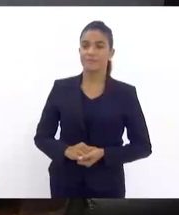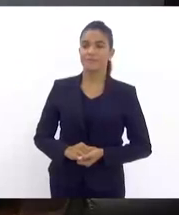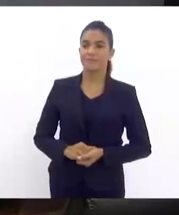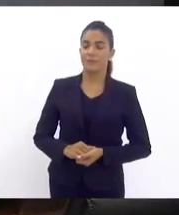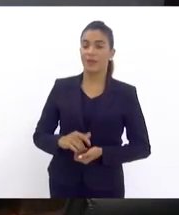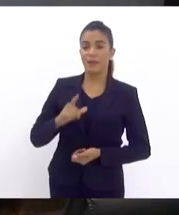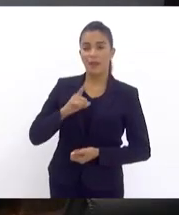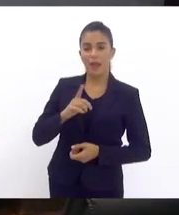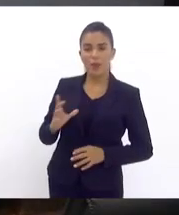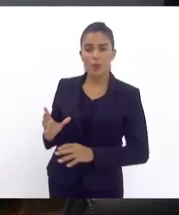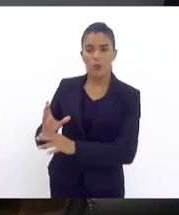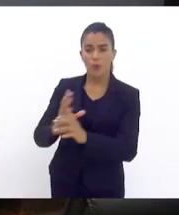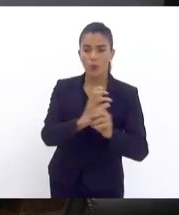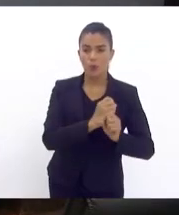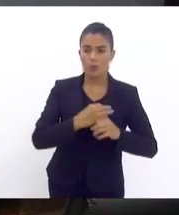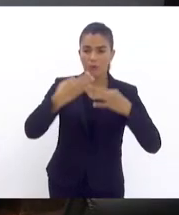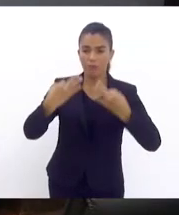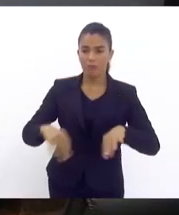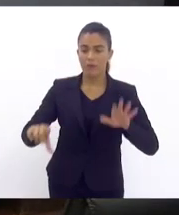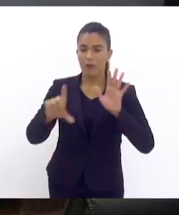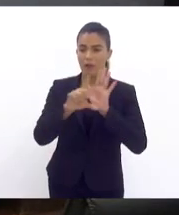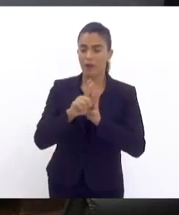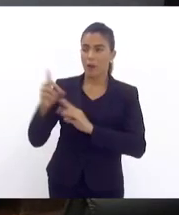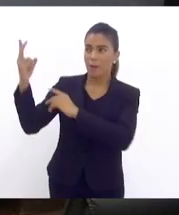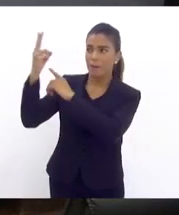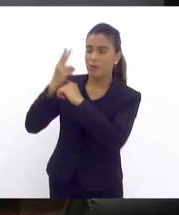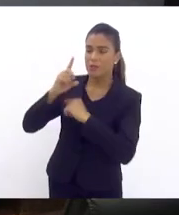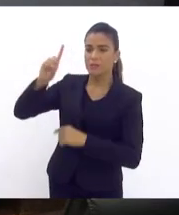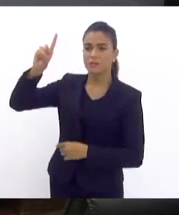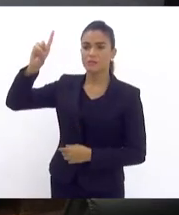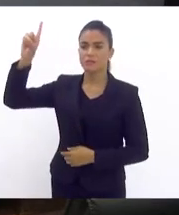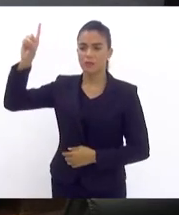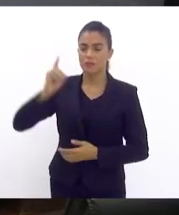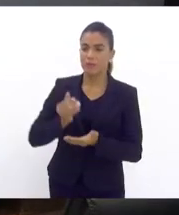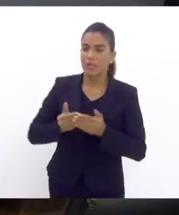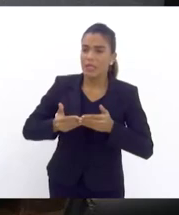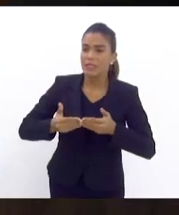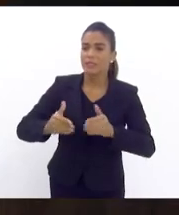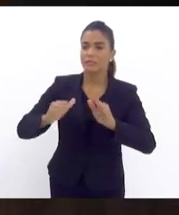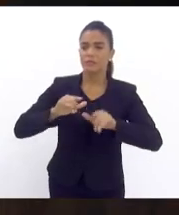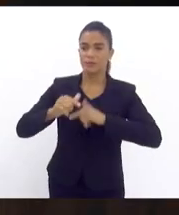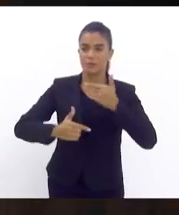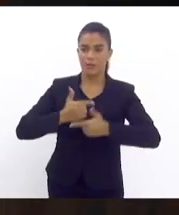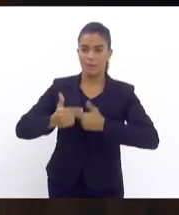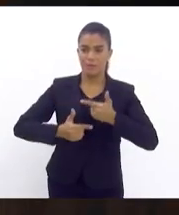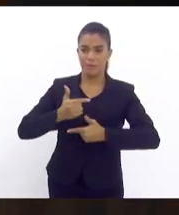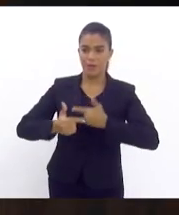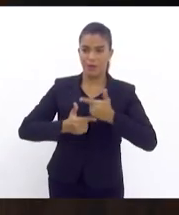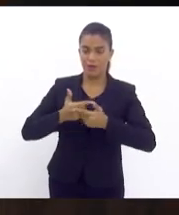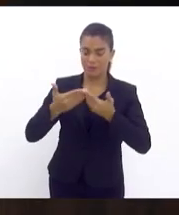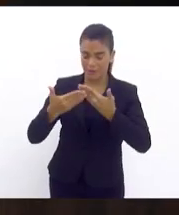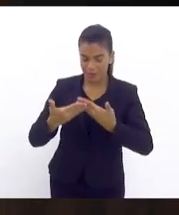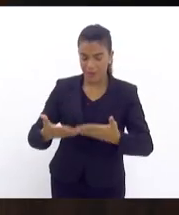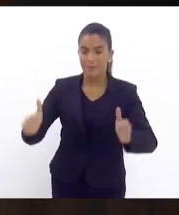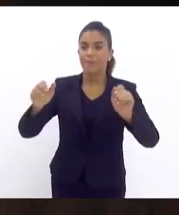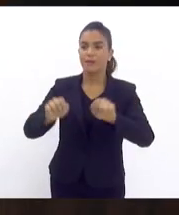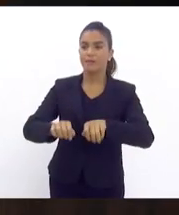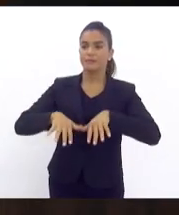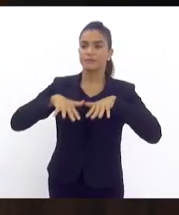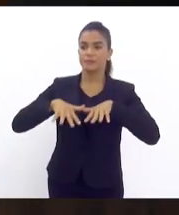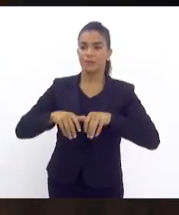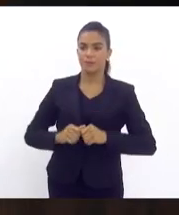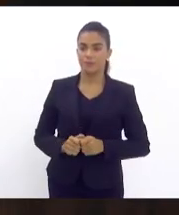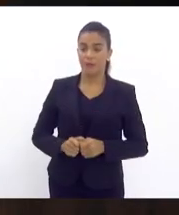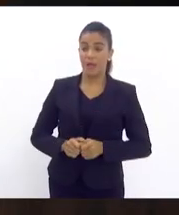havendo o número legal e sobre a proteção de Deus iniciamos o nosso trabalho está aberta a sessão